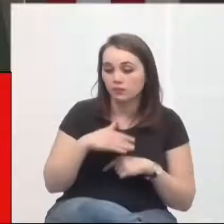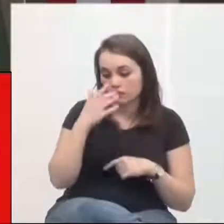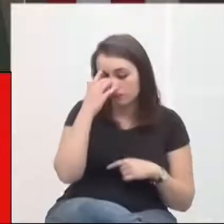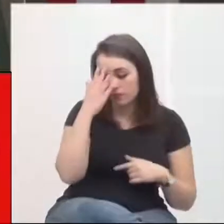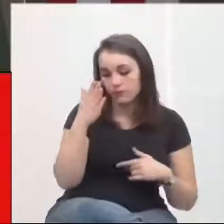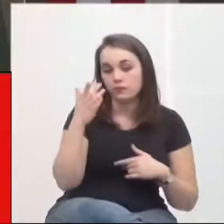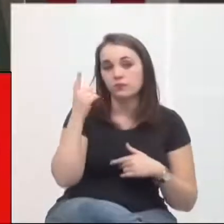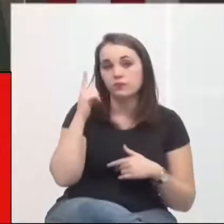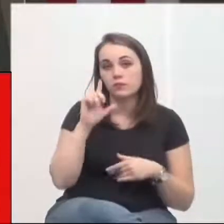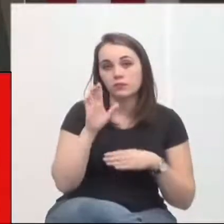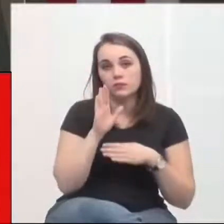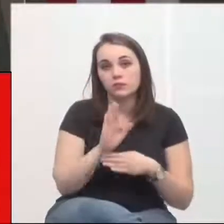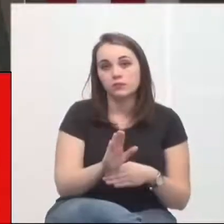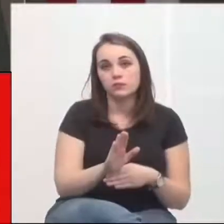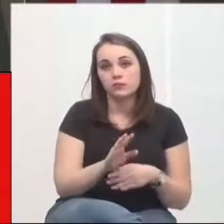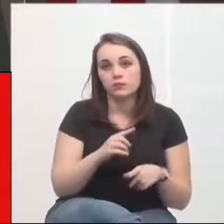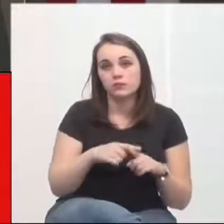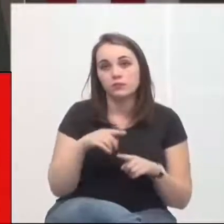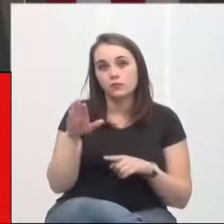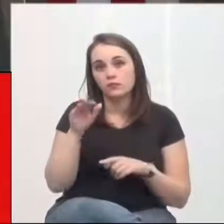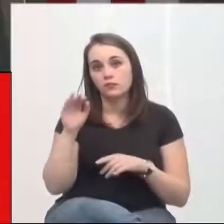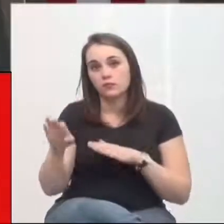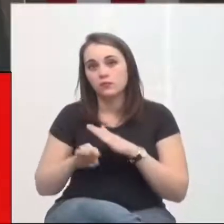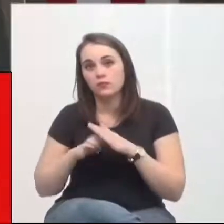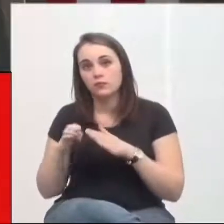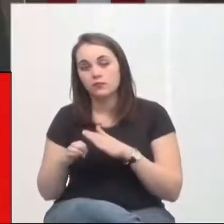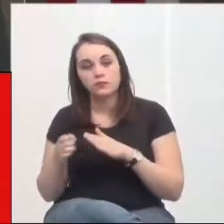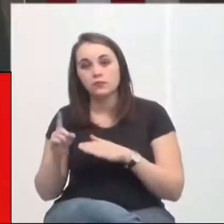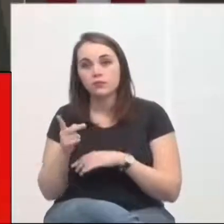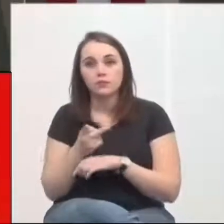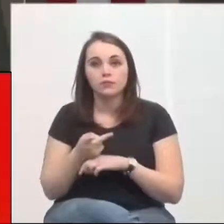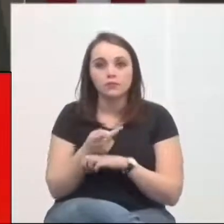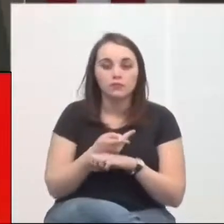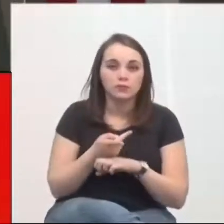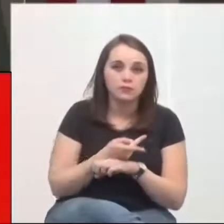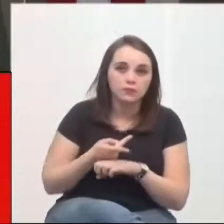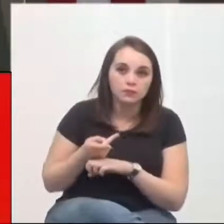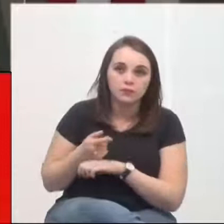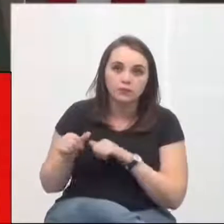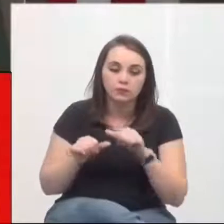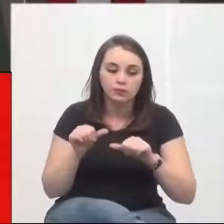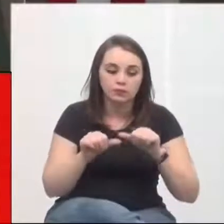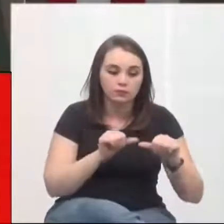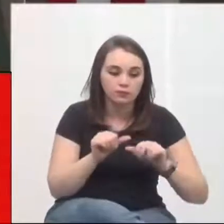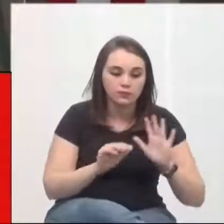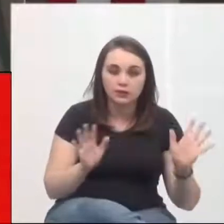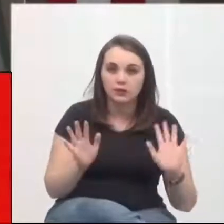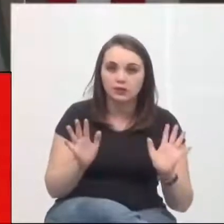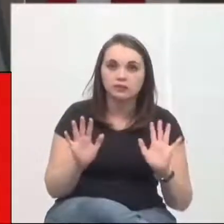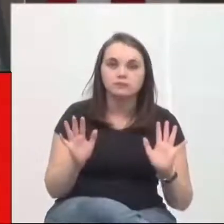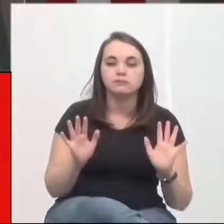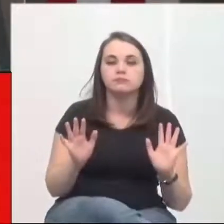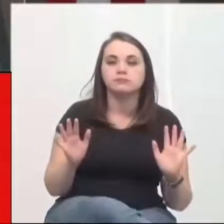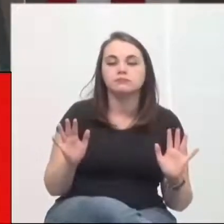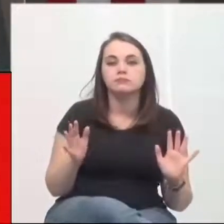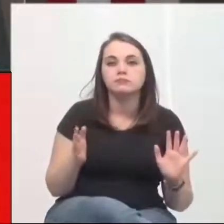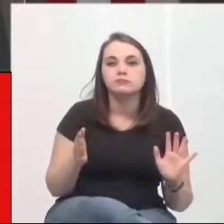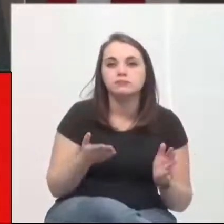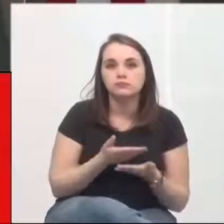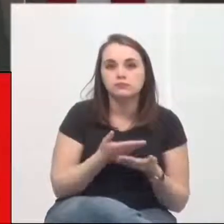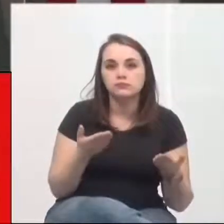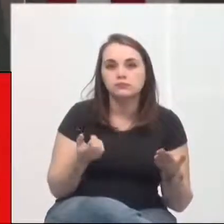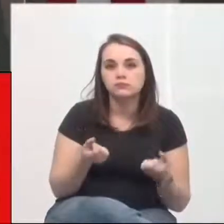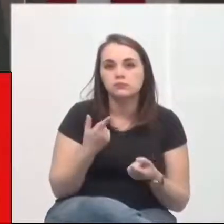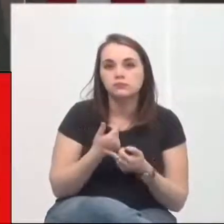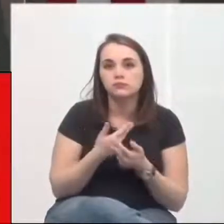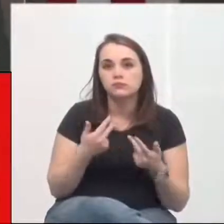Vai contratar uma empresa, ela não vai ficar correndo pela cidade inteira, porque troca uma num bairro, troca outra no outro canto. Então, assim, são alguns